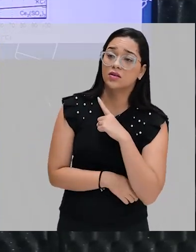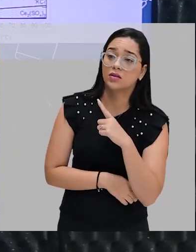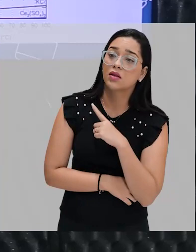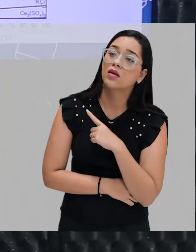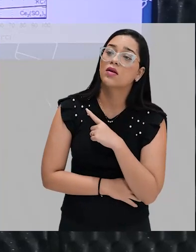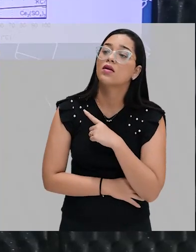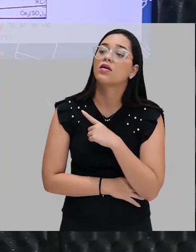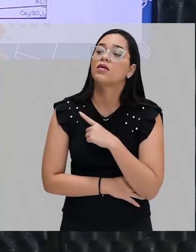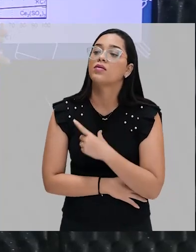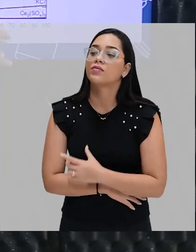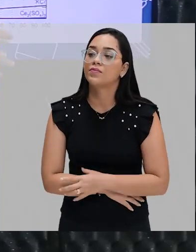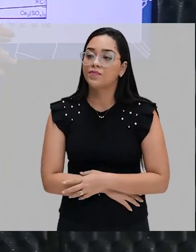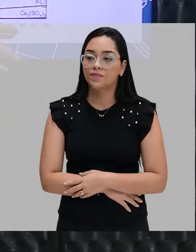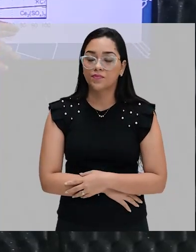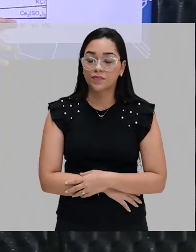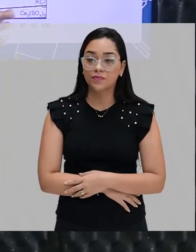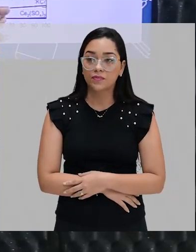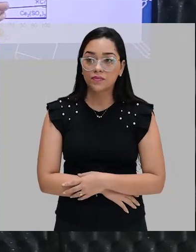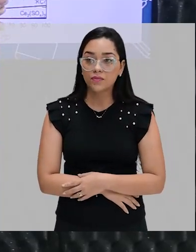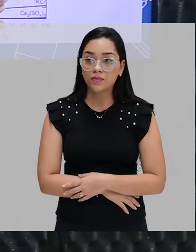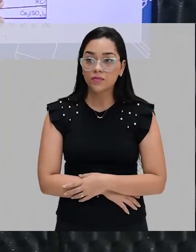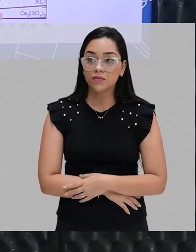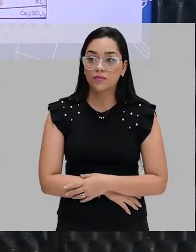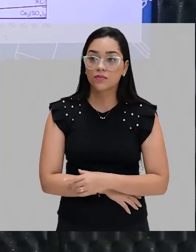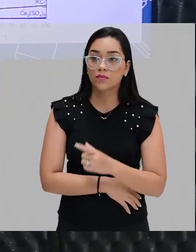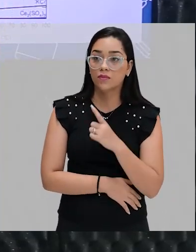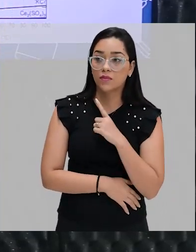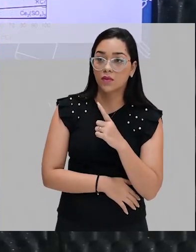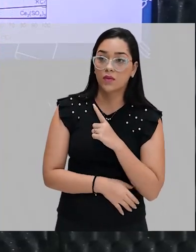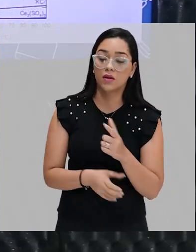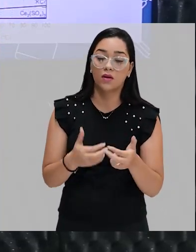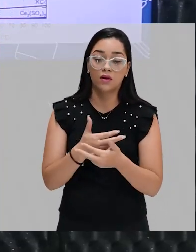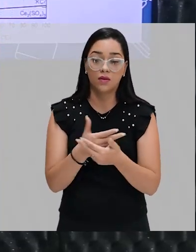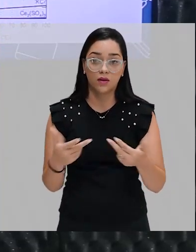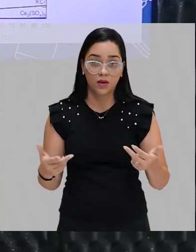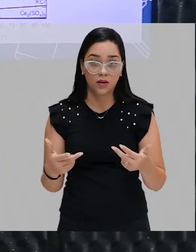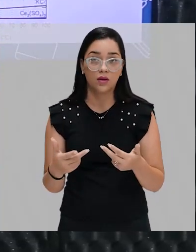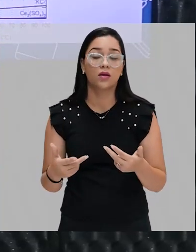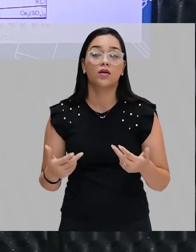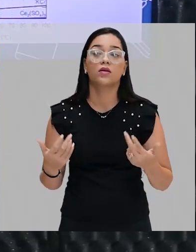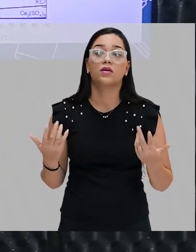é o caso aqui da questão. Nós temos aqui diversas substâncias